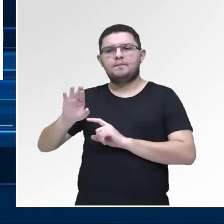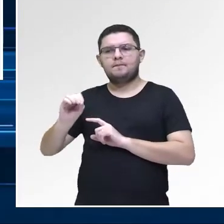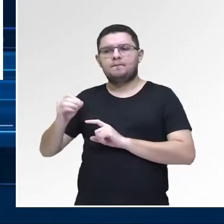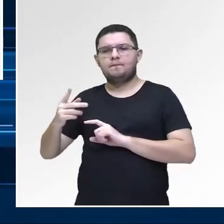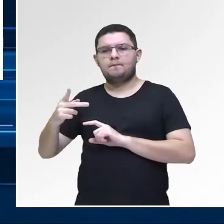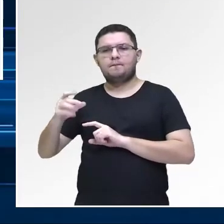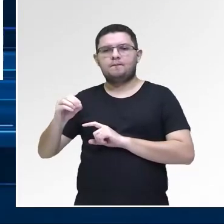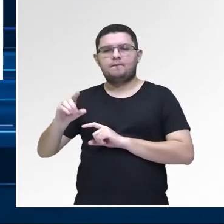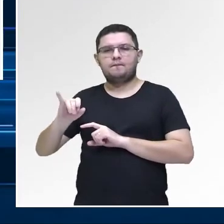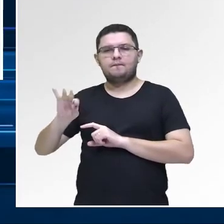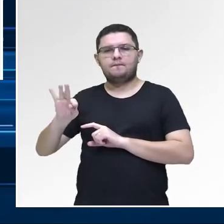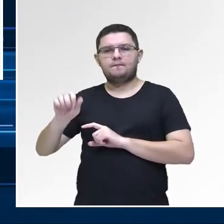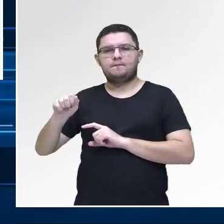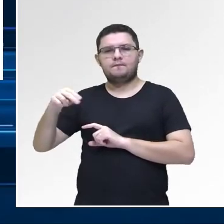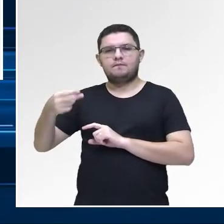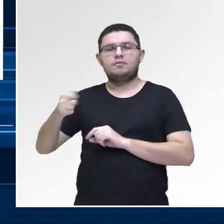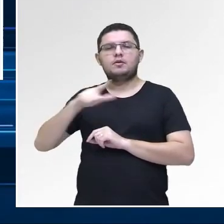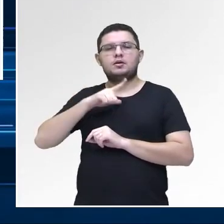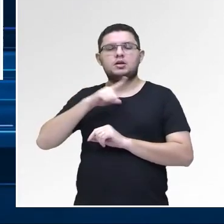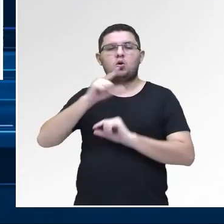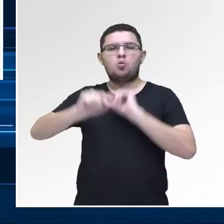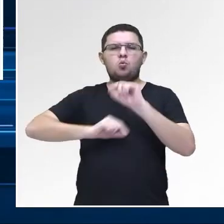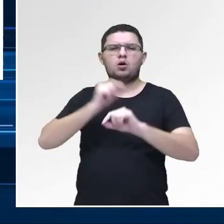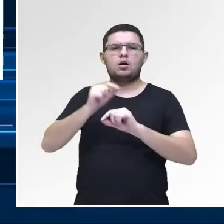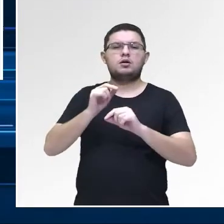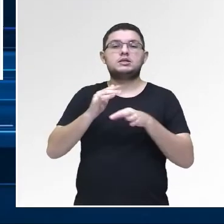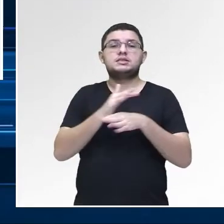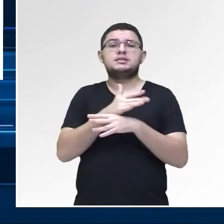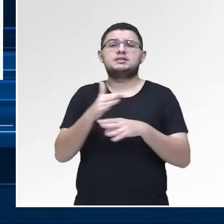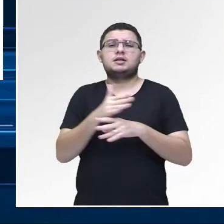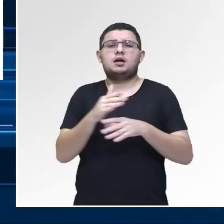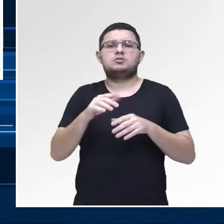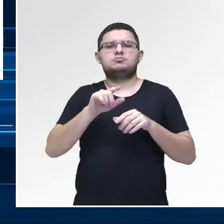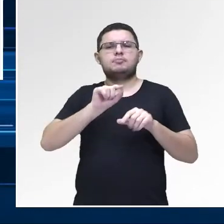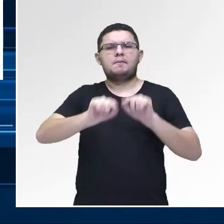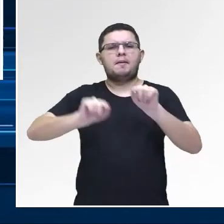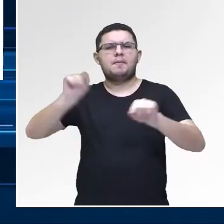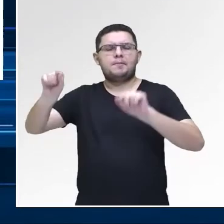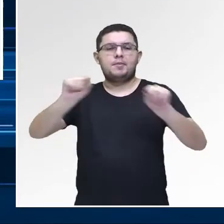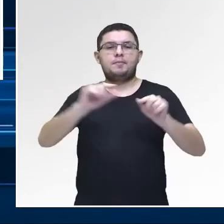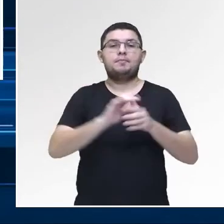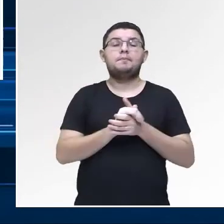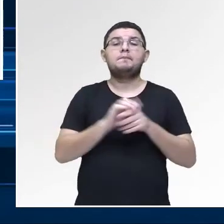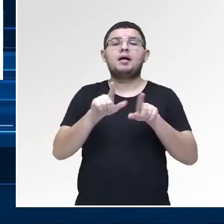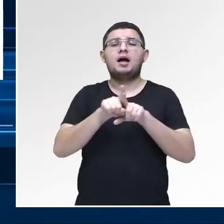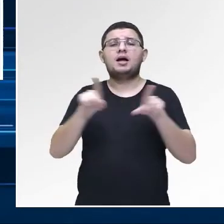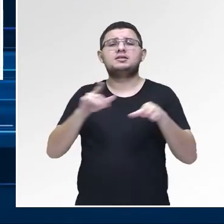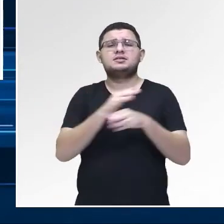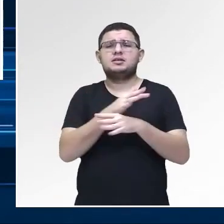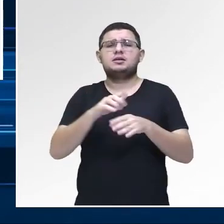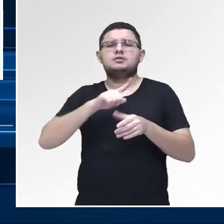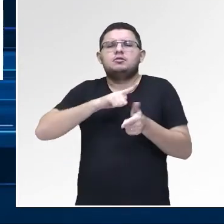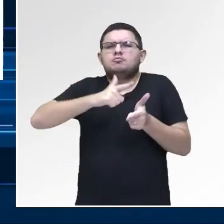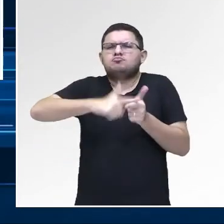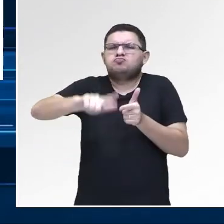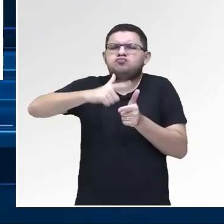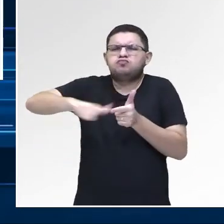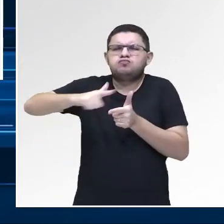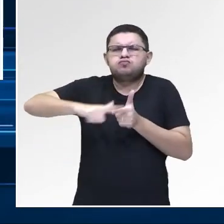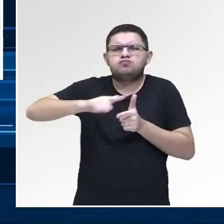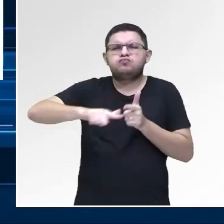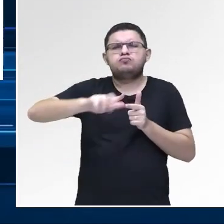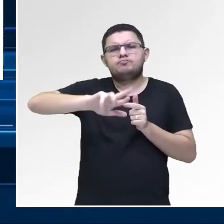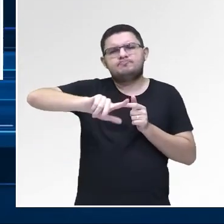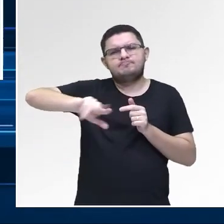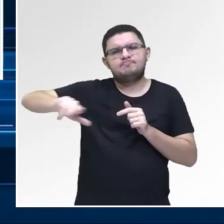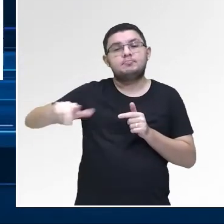grandes cidades. Só que nós sabemos que nessas grandes cidades existem muitos problemas